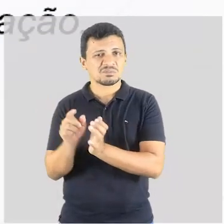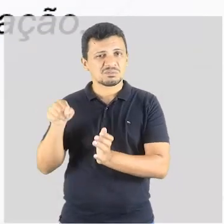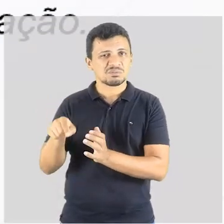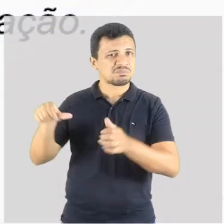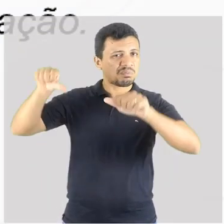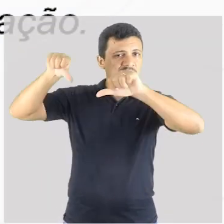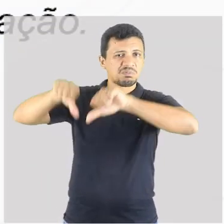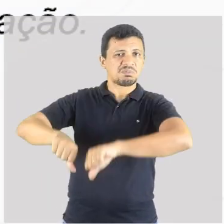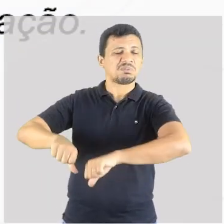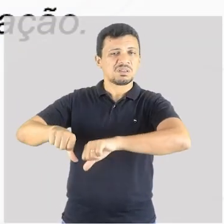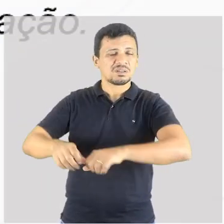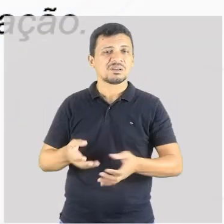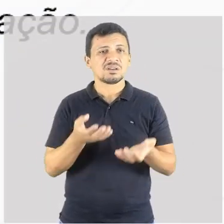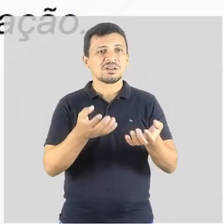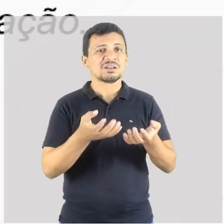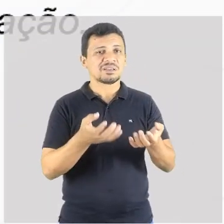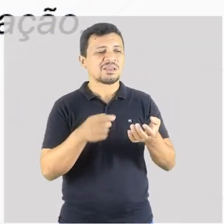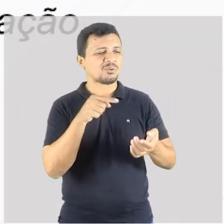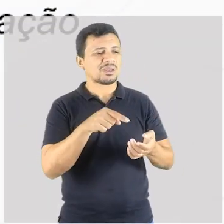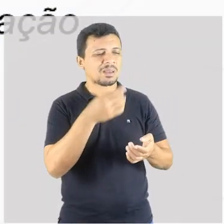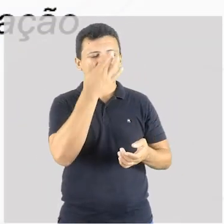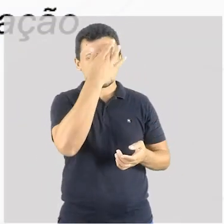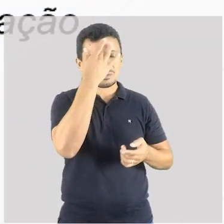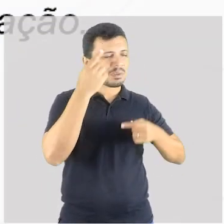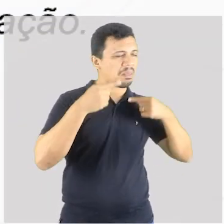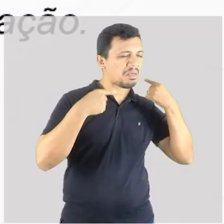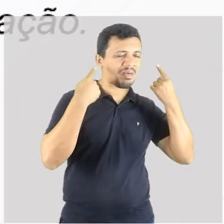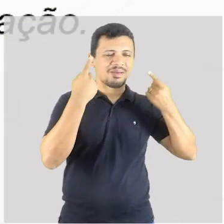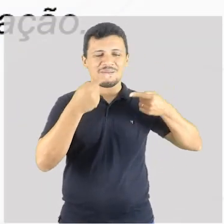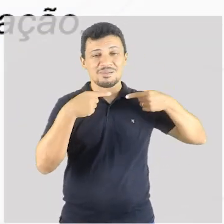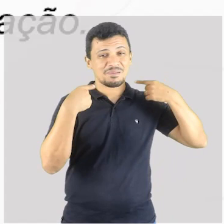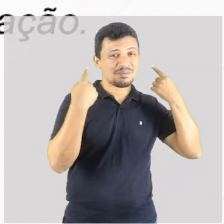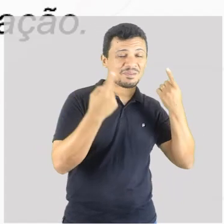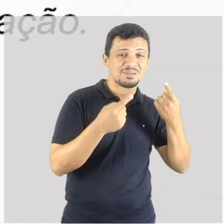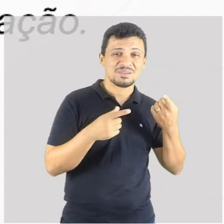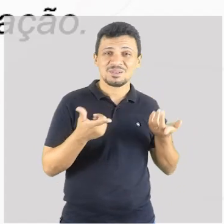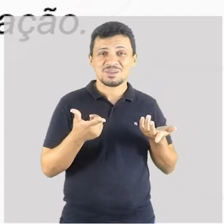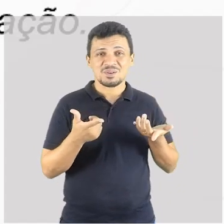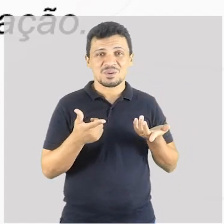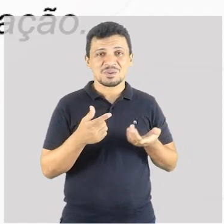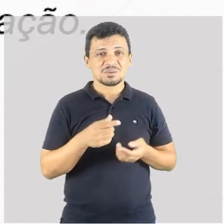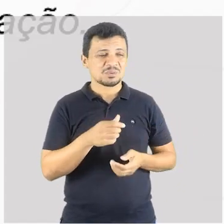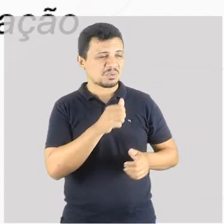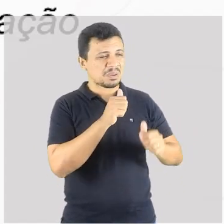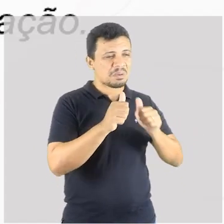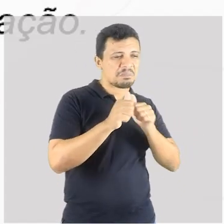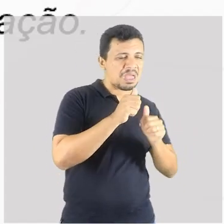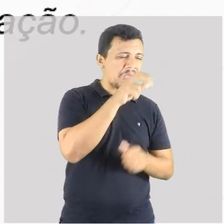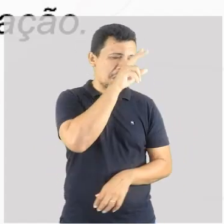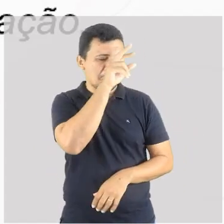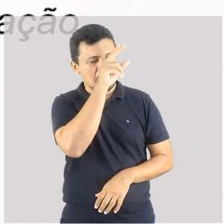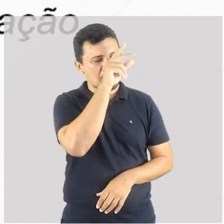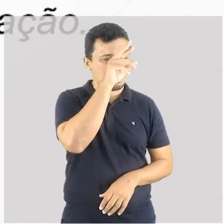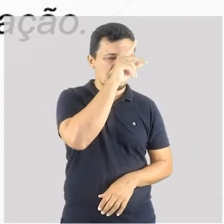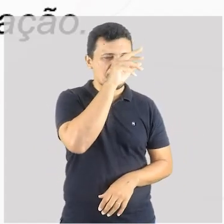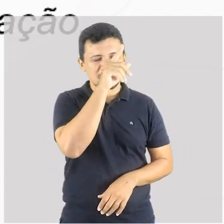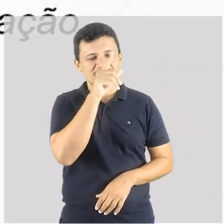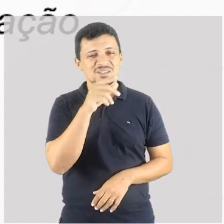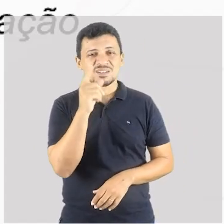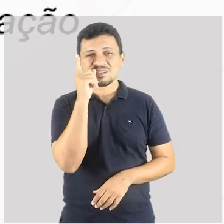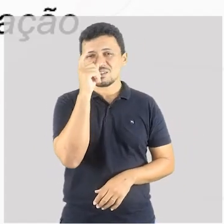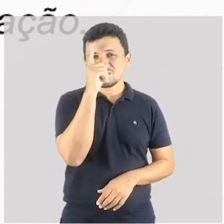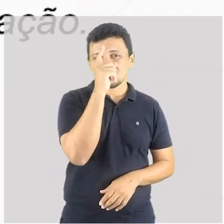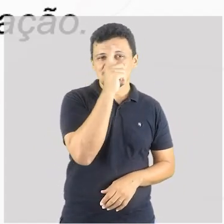Quero antes o lirismo dos loucos, ao desvario, né? O lirismo dos bêbados, o lirismo difícil